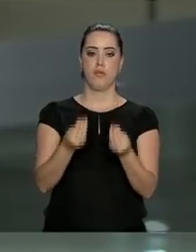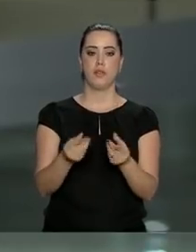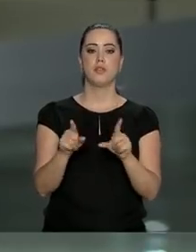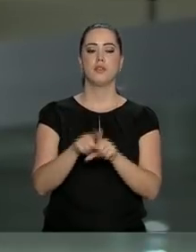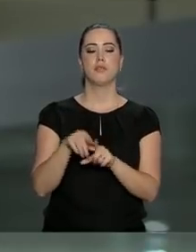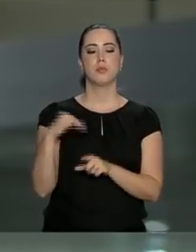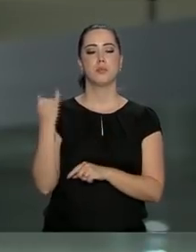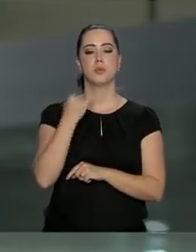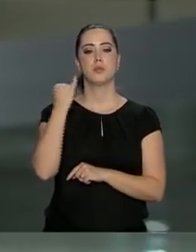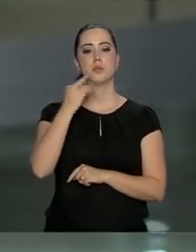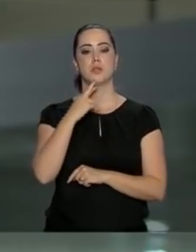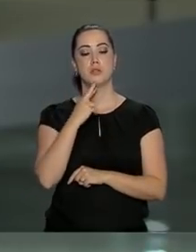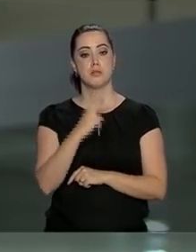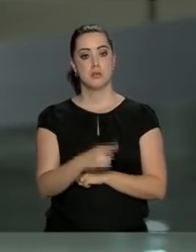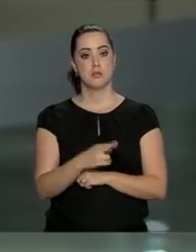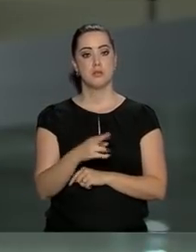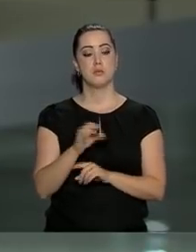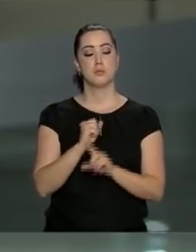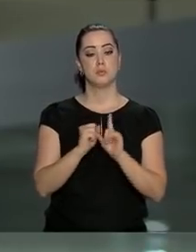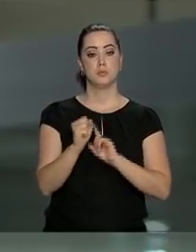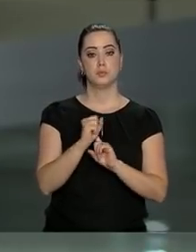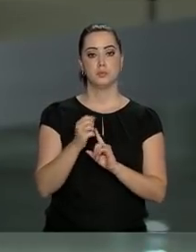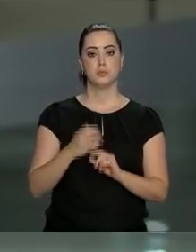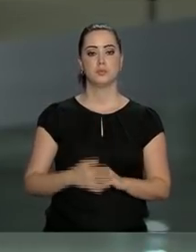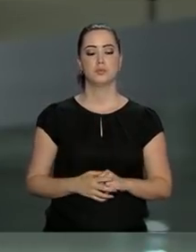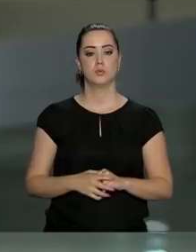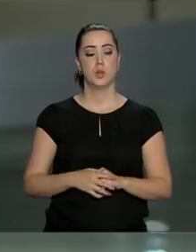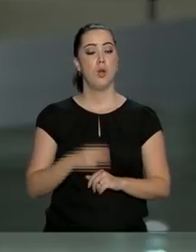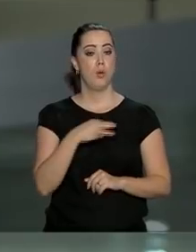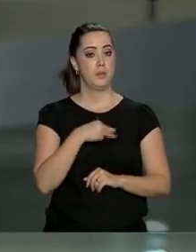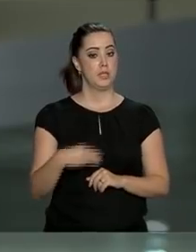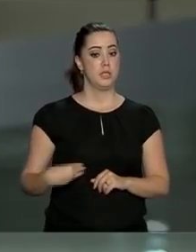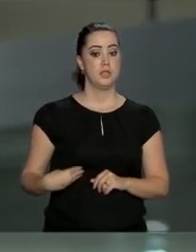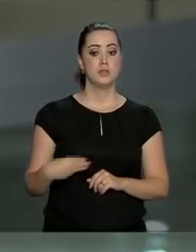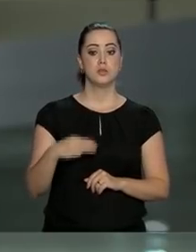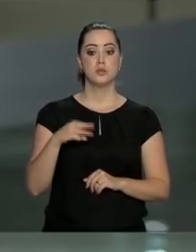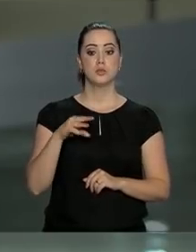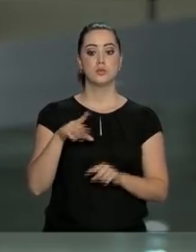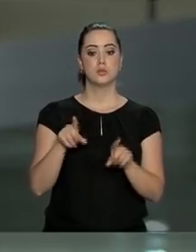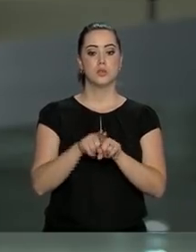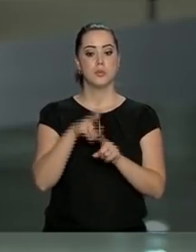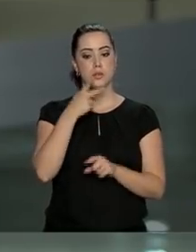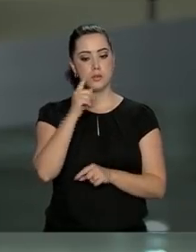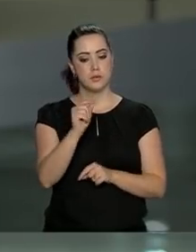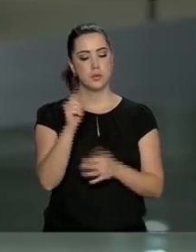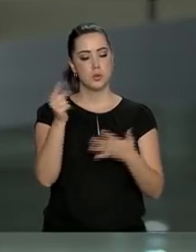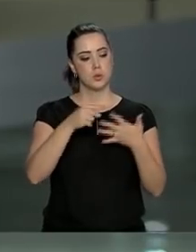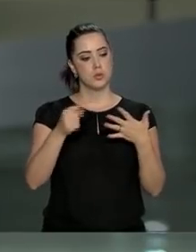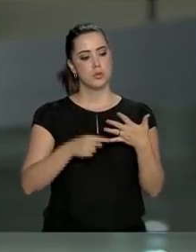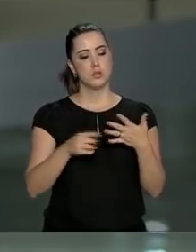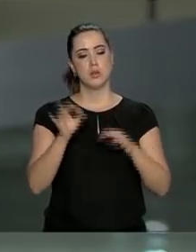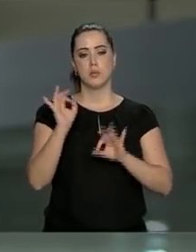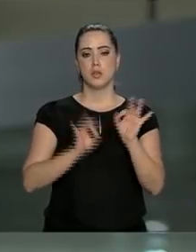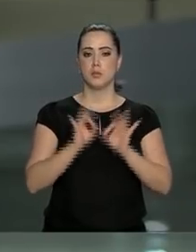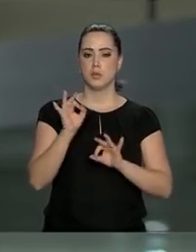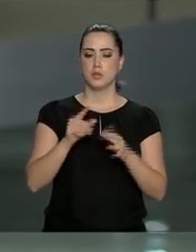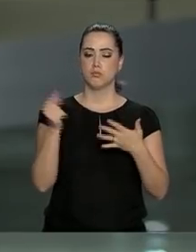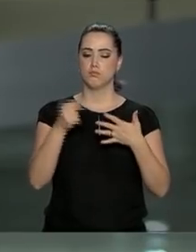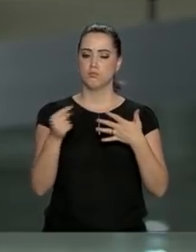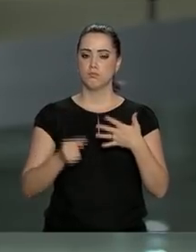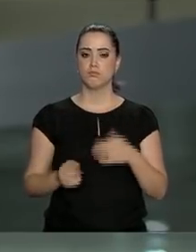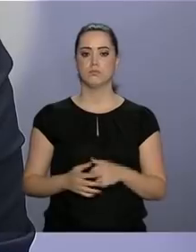a importância dos resultados para a sociedade. O ministro da Casa Civil falou sobre os critérios para a elaboração das